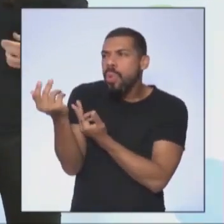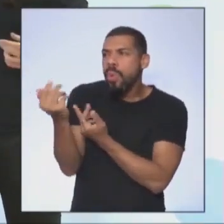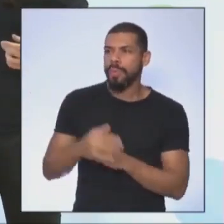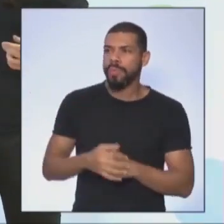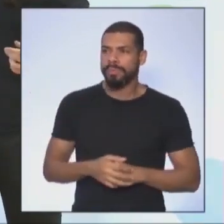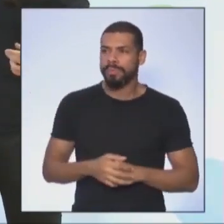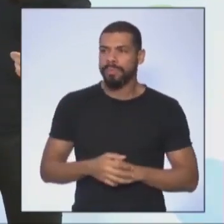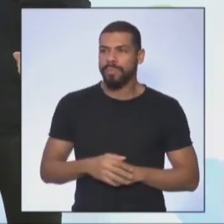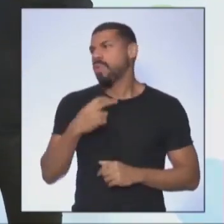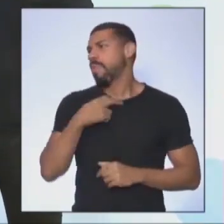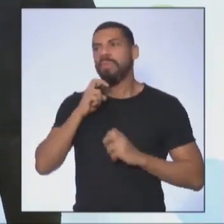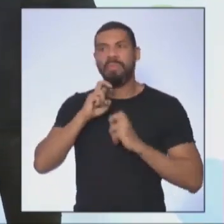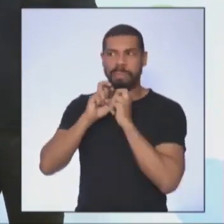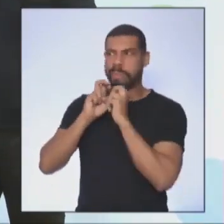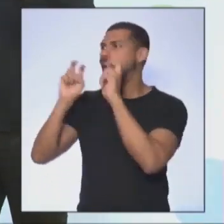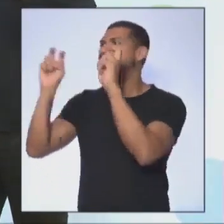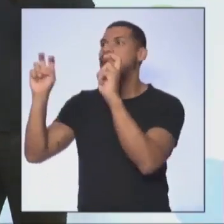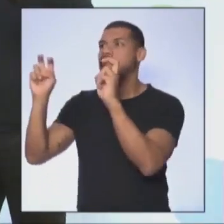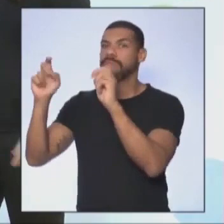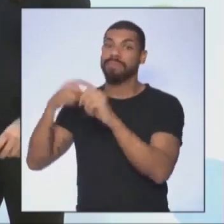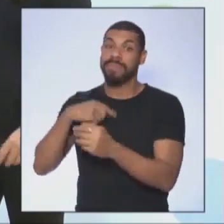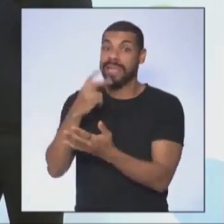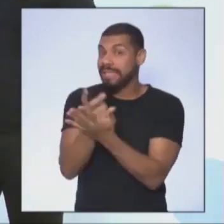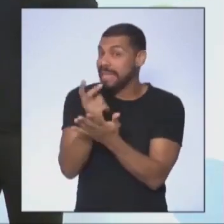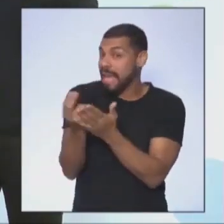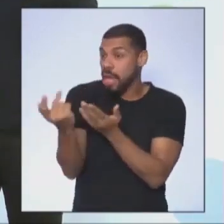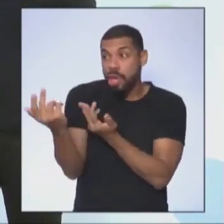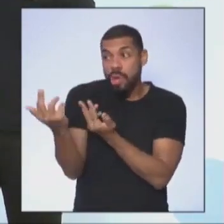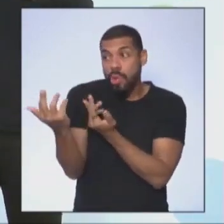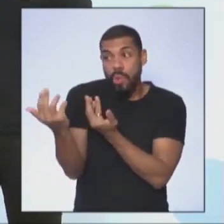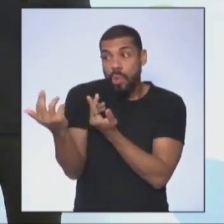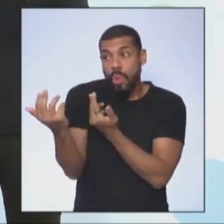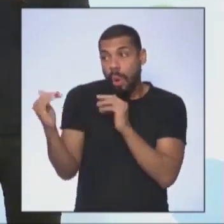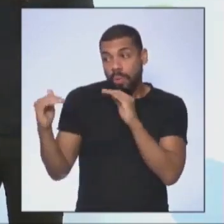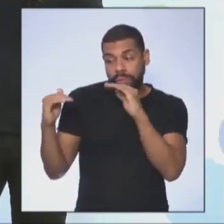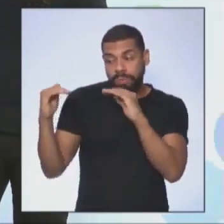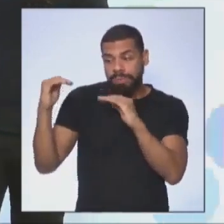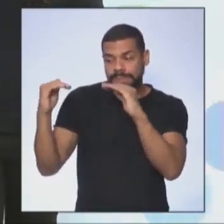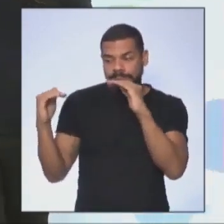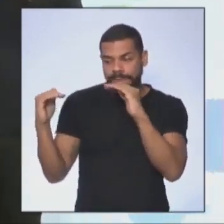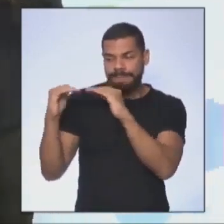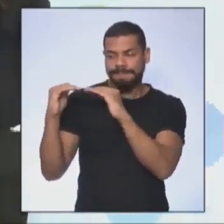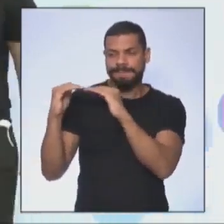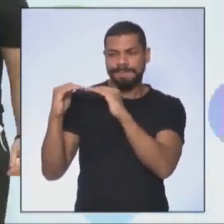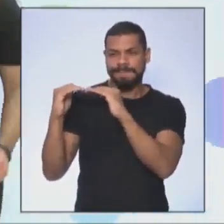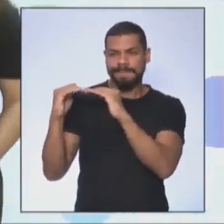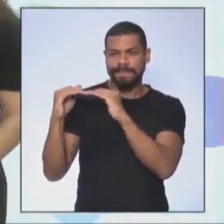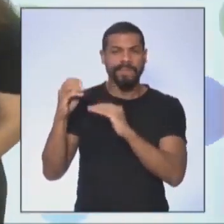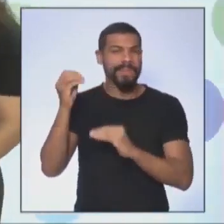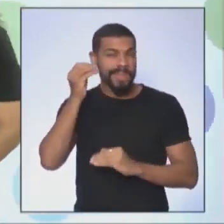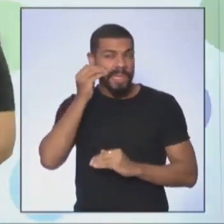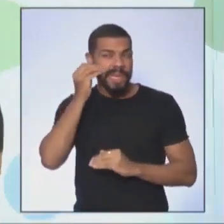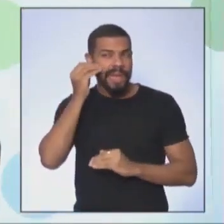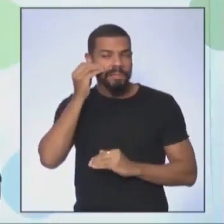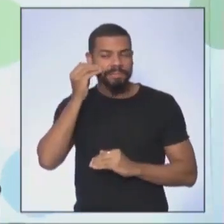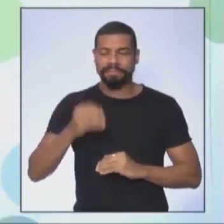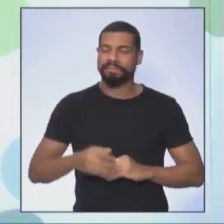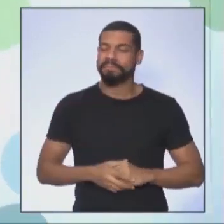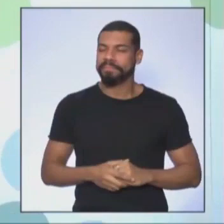um Você tem que atingir uma frequência específica, que é a dessa taça. Tá, vamos tentar. Tenta ouvir aqui, para tentar chegar.